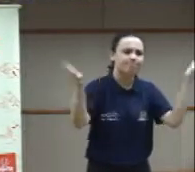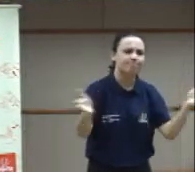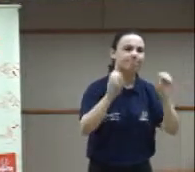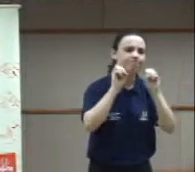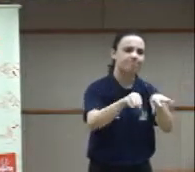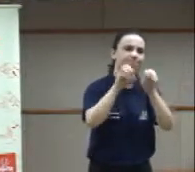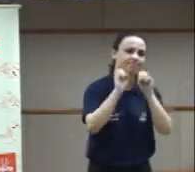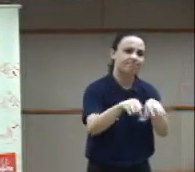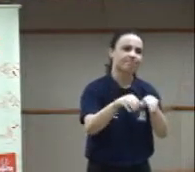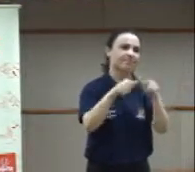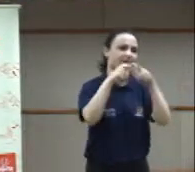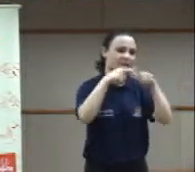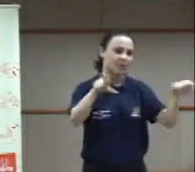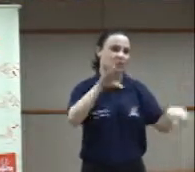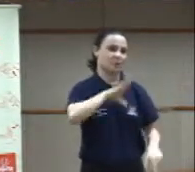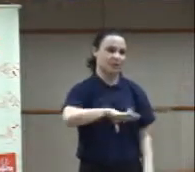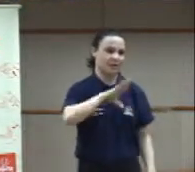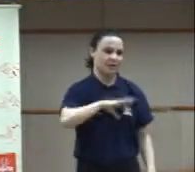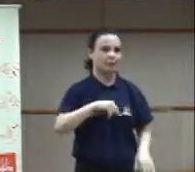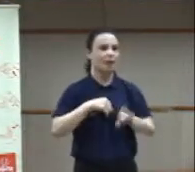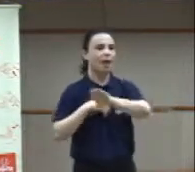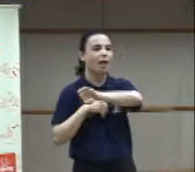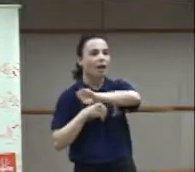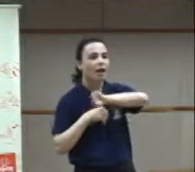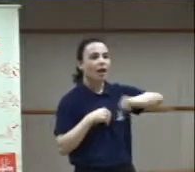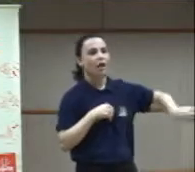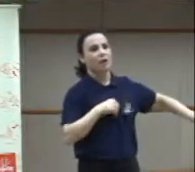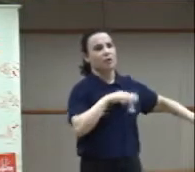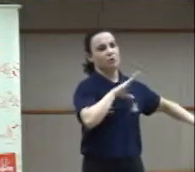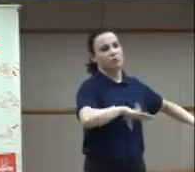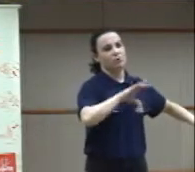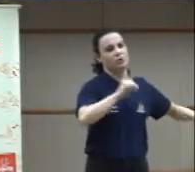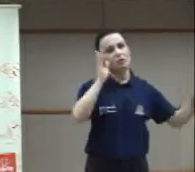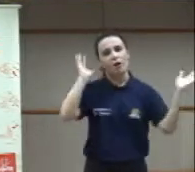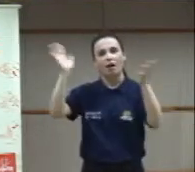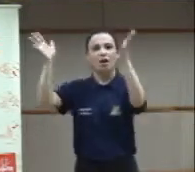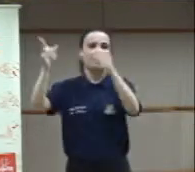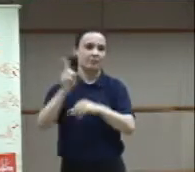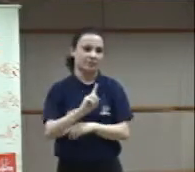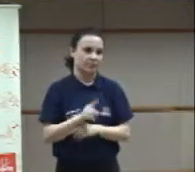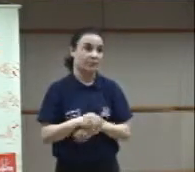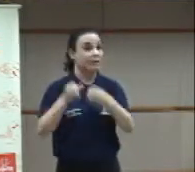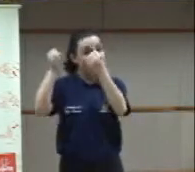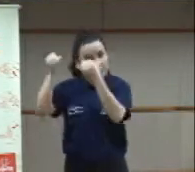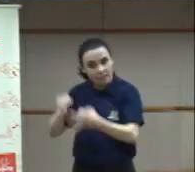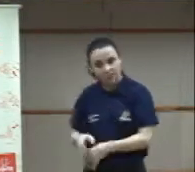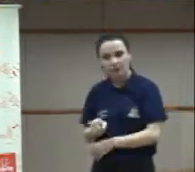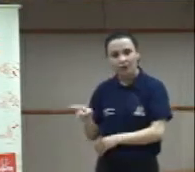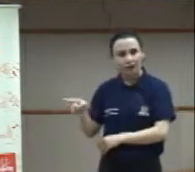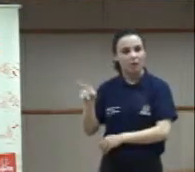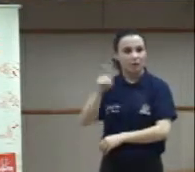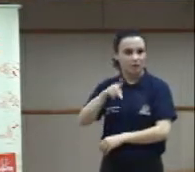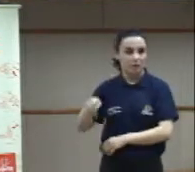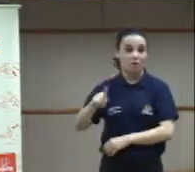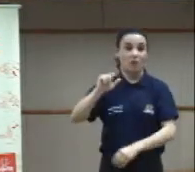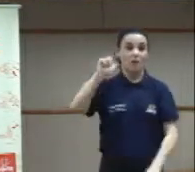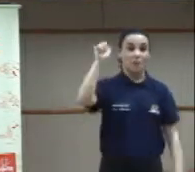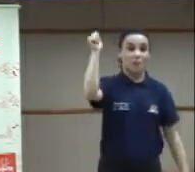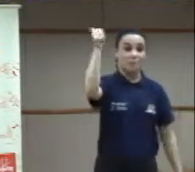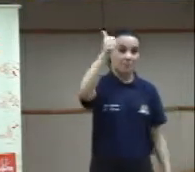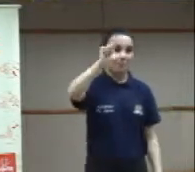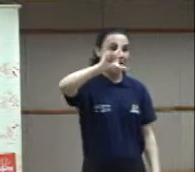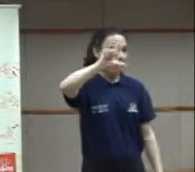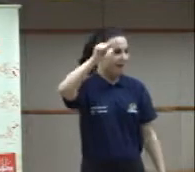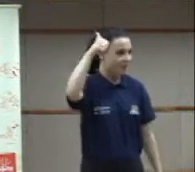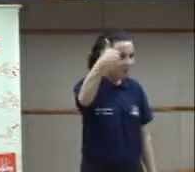fazer isso. Então, isso também tem que ser explicado aos professores. Né? A primeira língua, portanto,